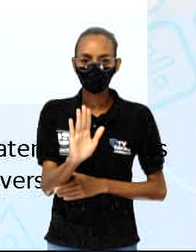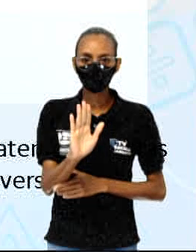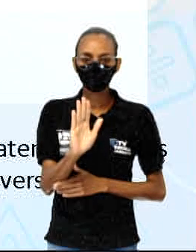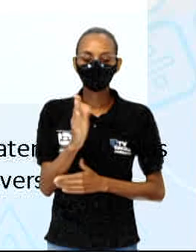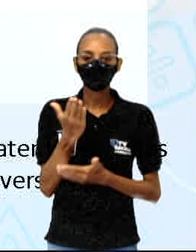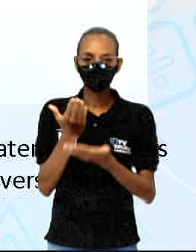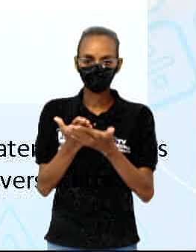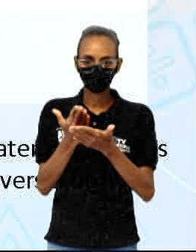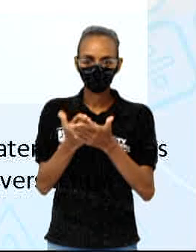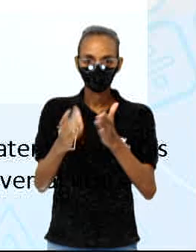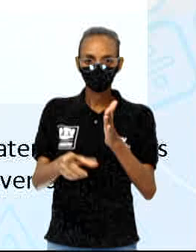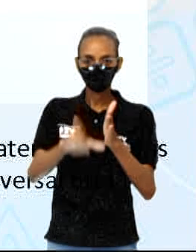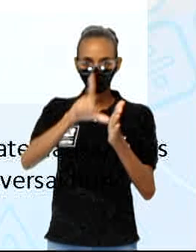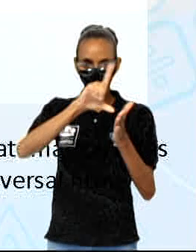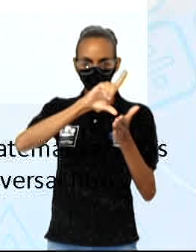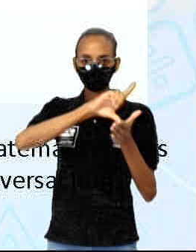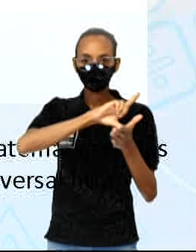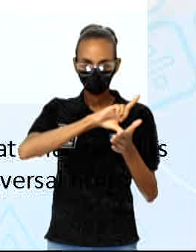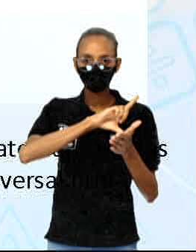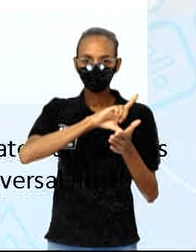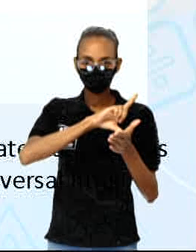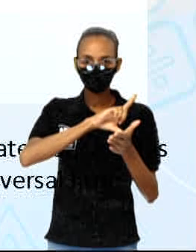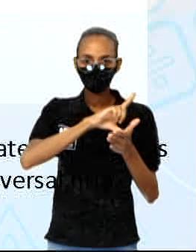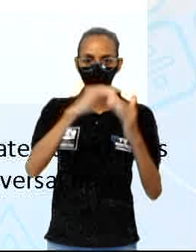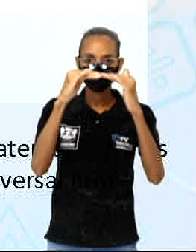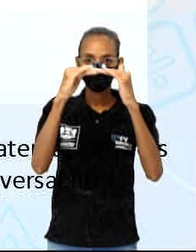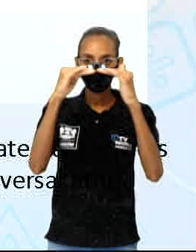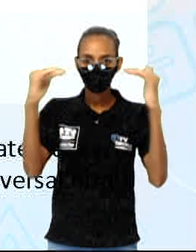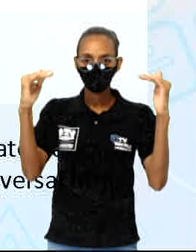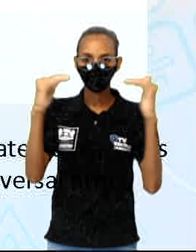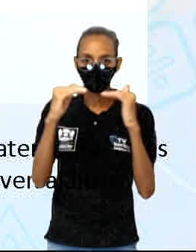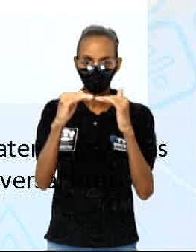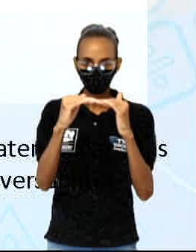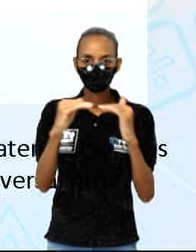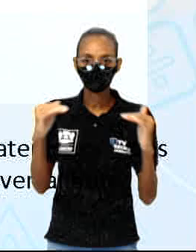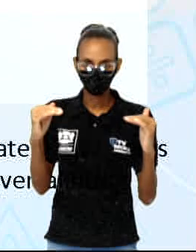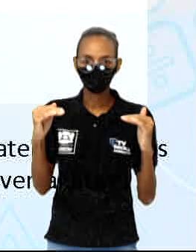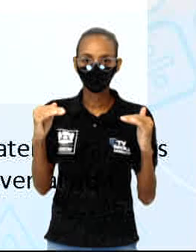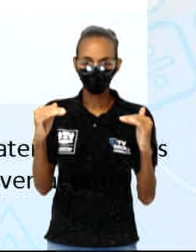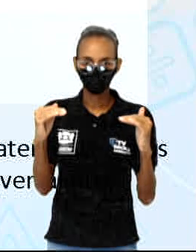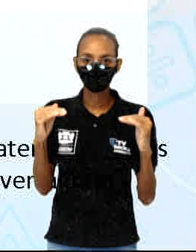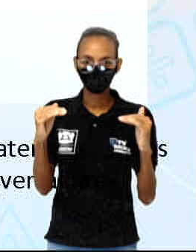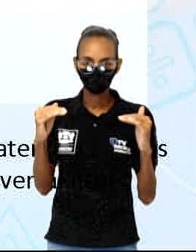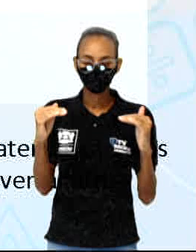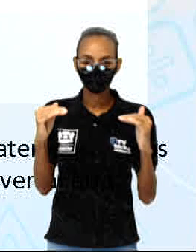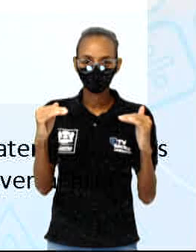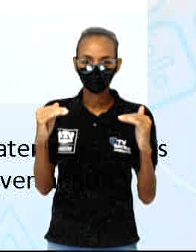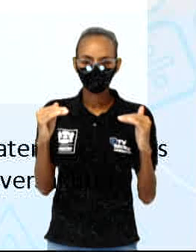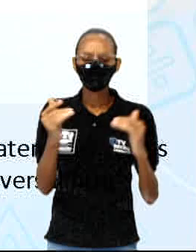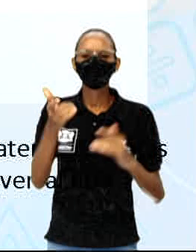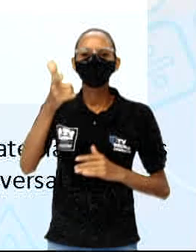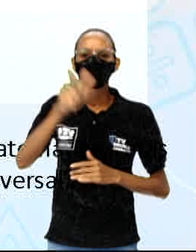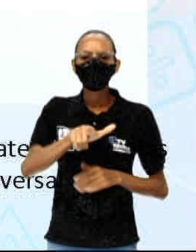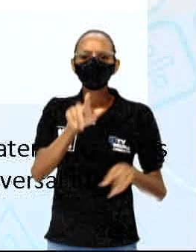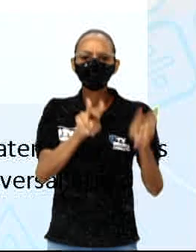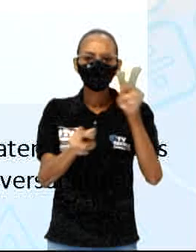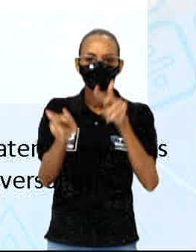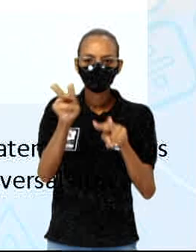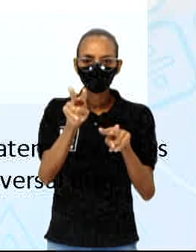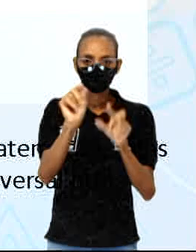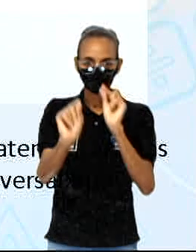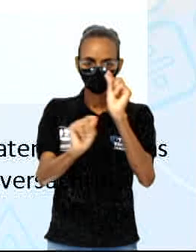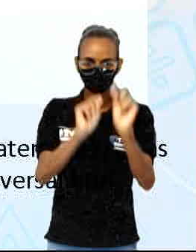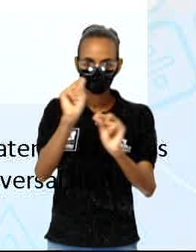aula anterior, elas são paralelas entre si. O que mais a gente pode observar aqui?